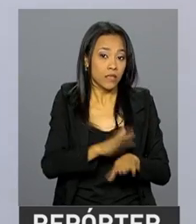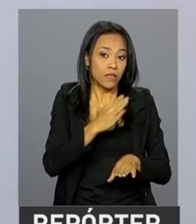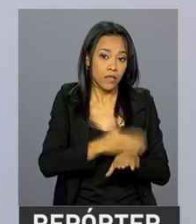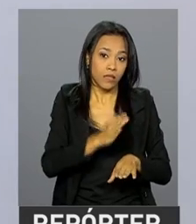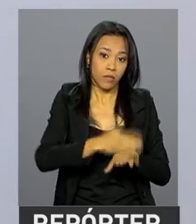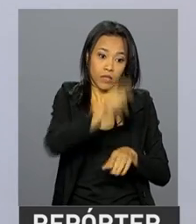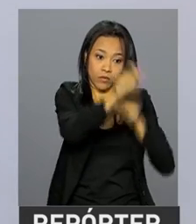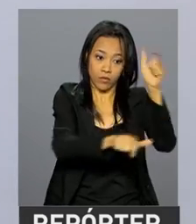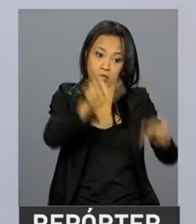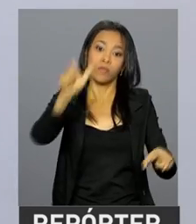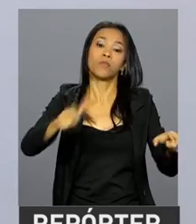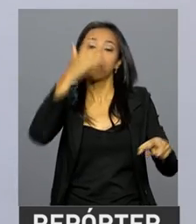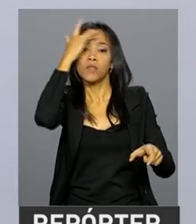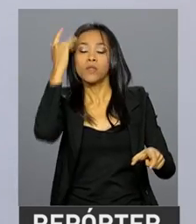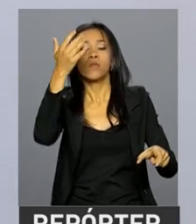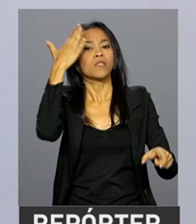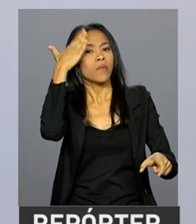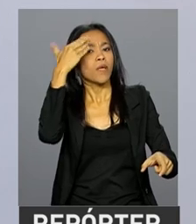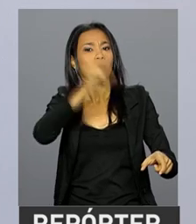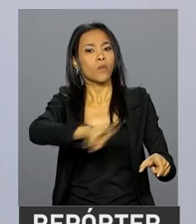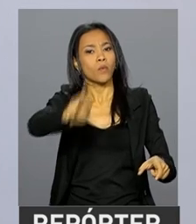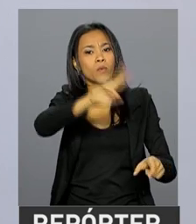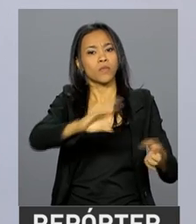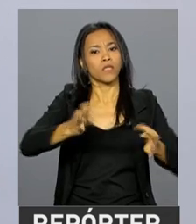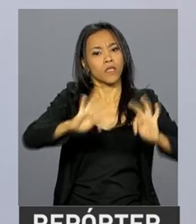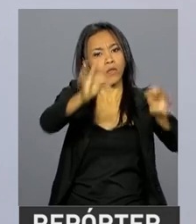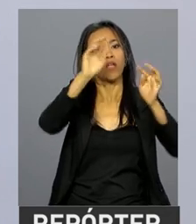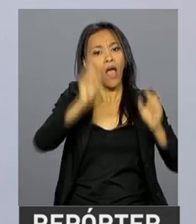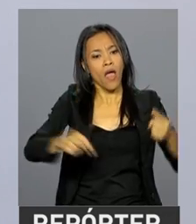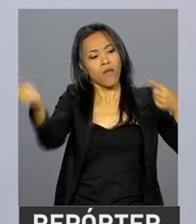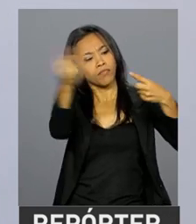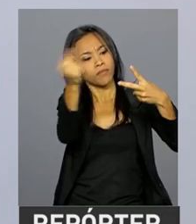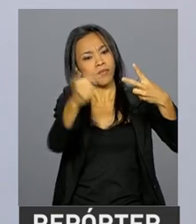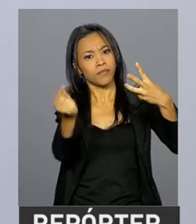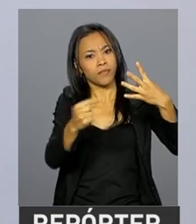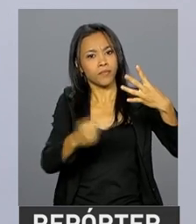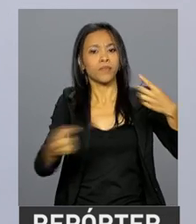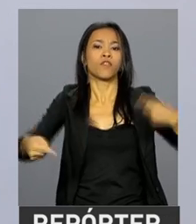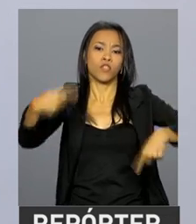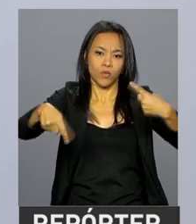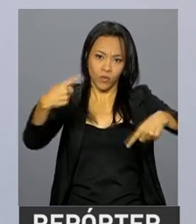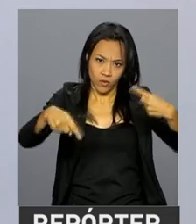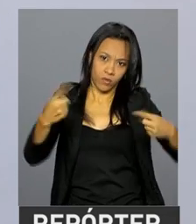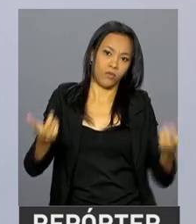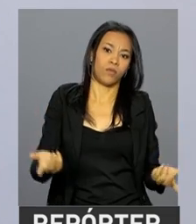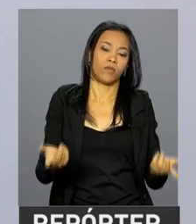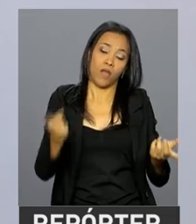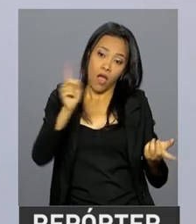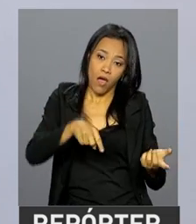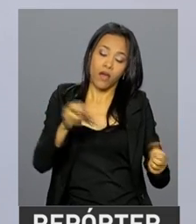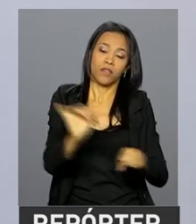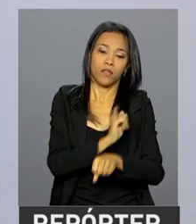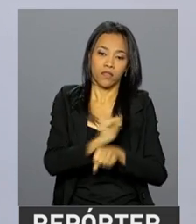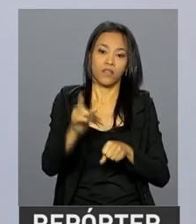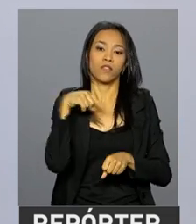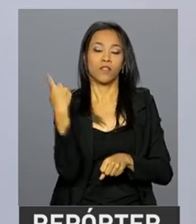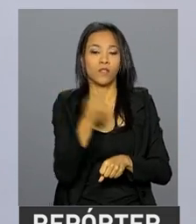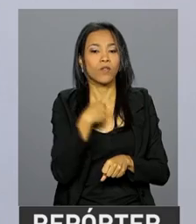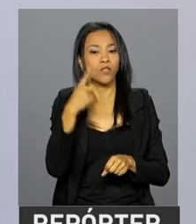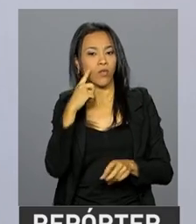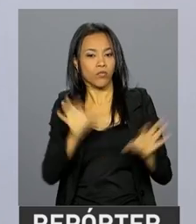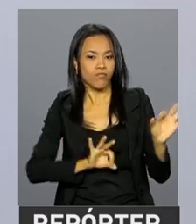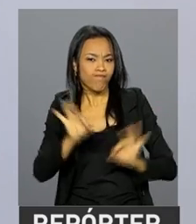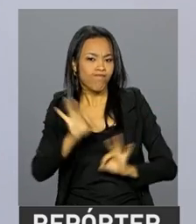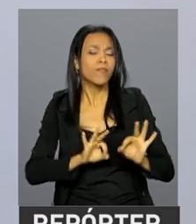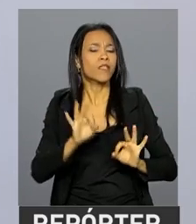tecnologia, são os pontos discutidos com o ministro da Justiça e que seguem. E essa é a estratégia que estamos adotando